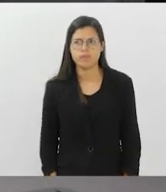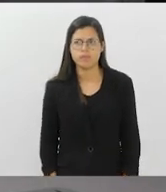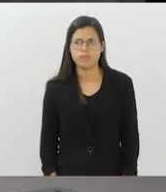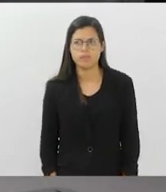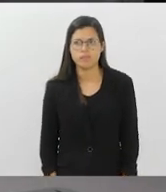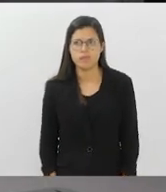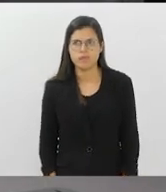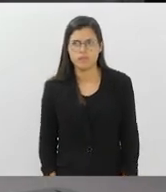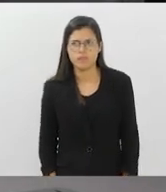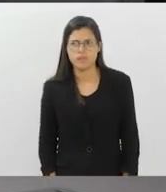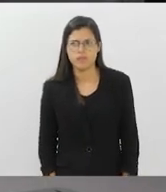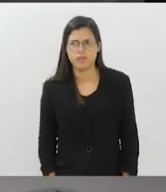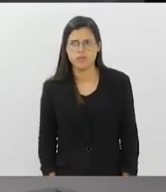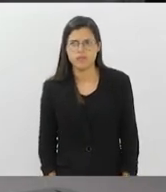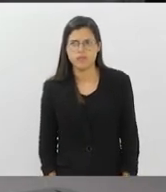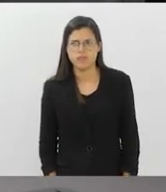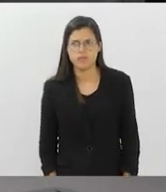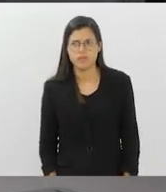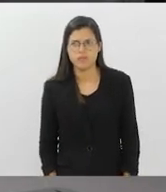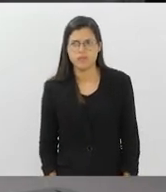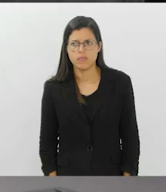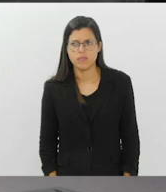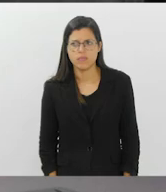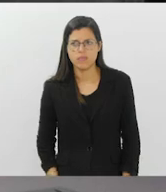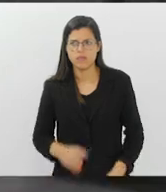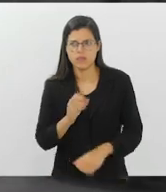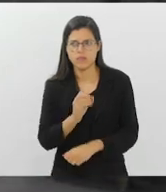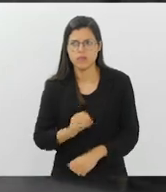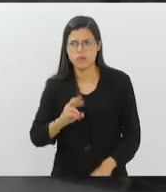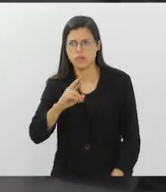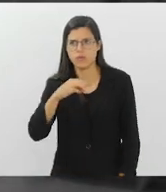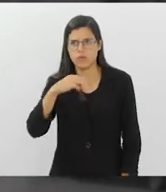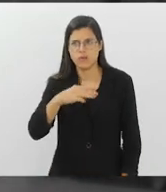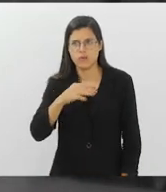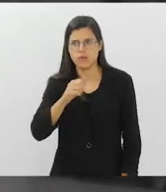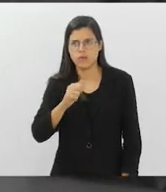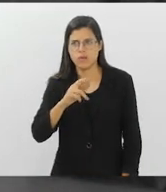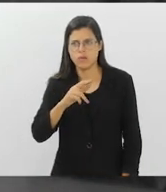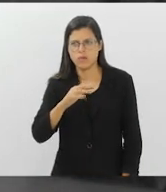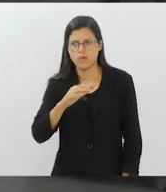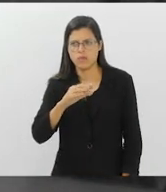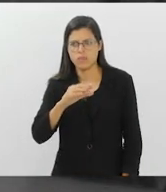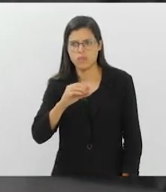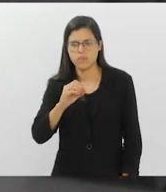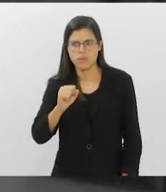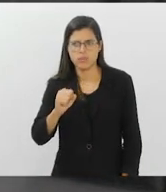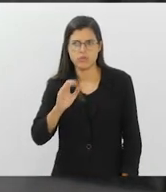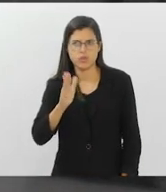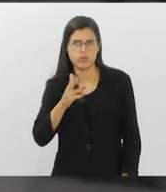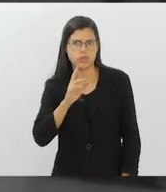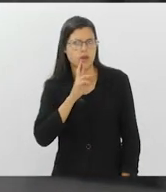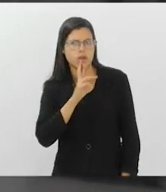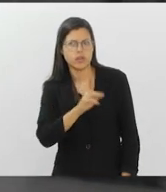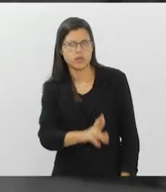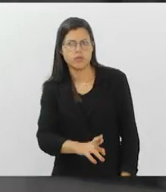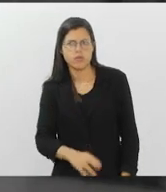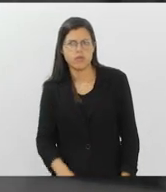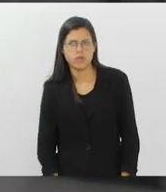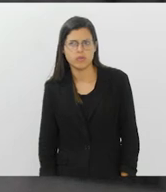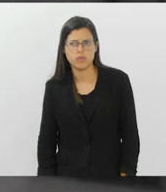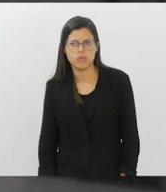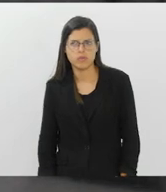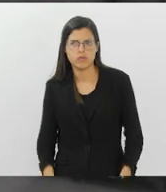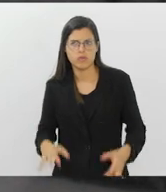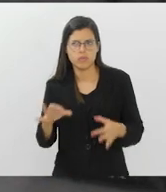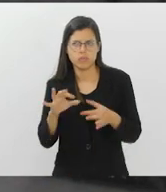você, que o doutor Marcos, já deu alguma resposta com